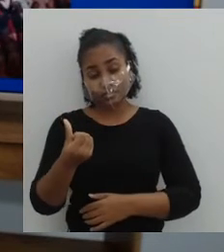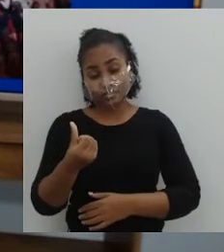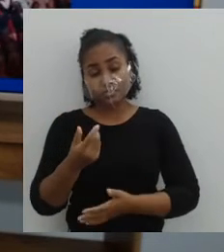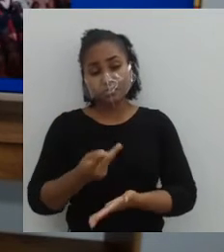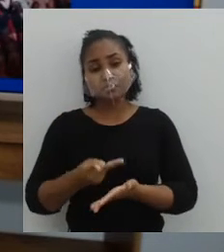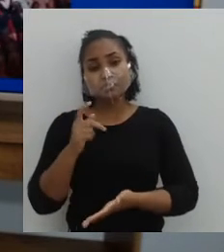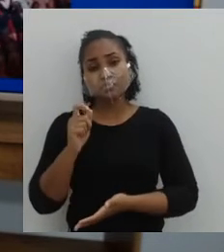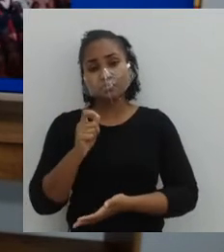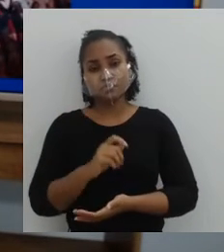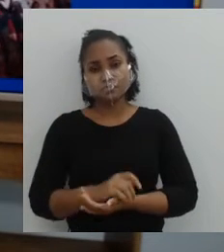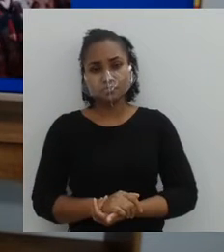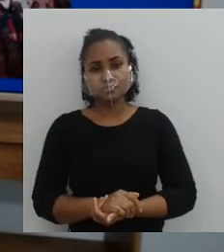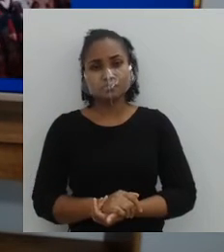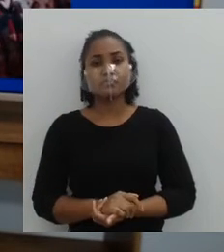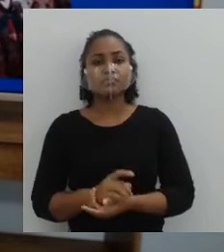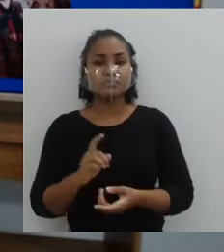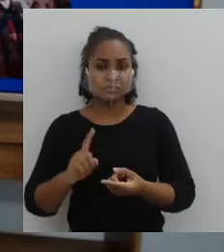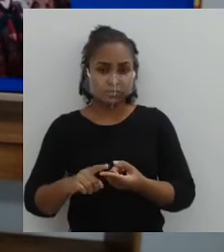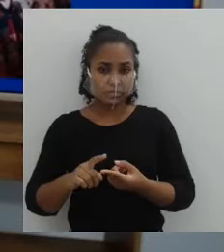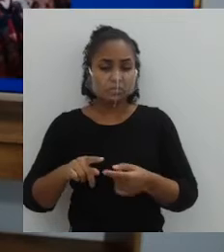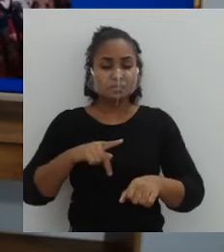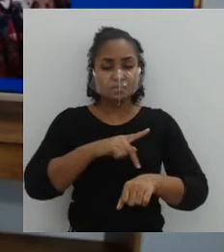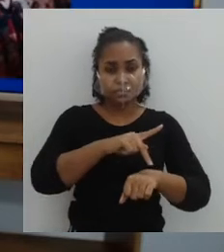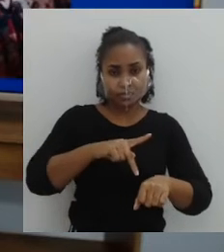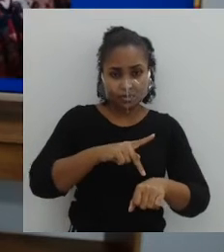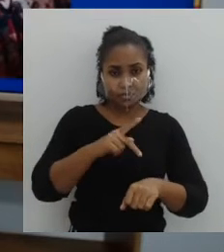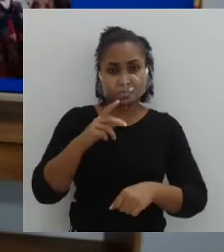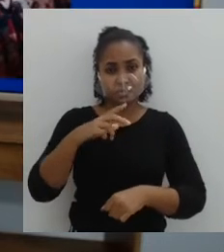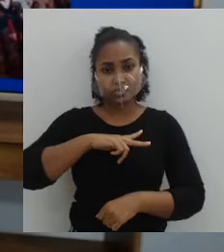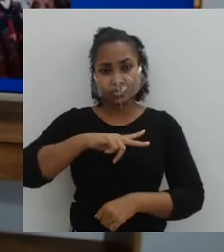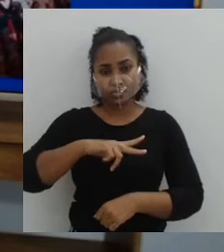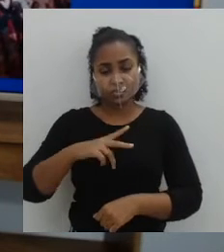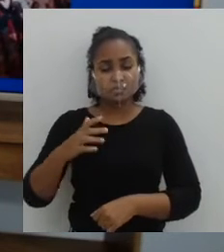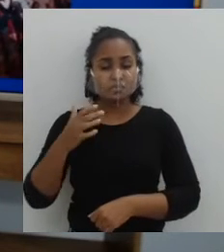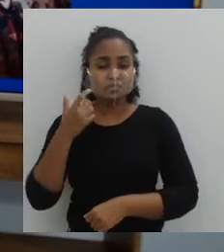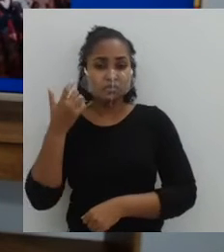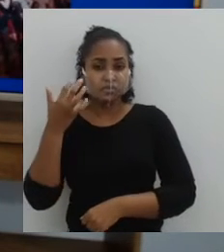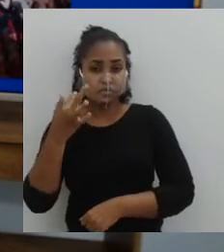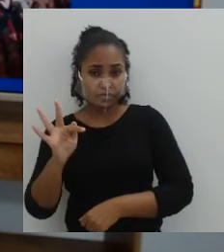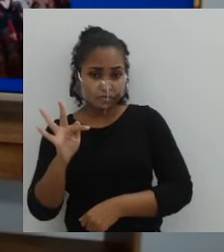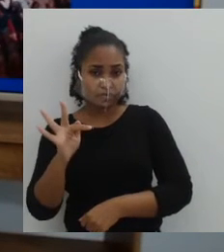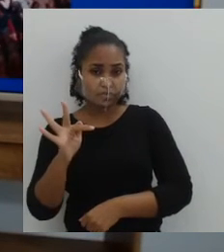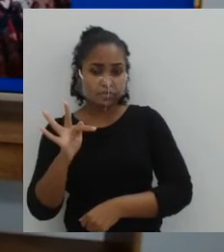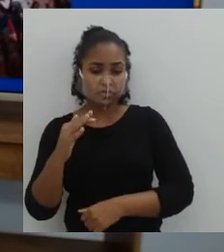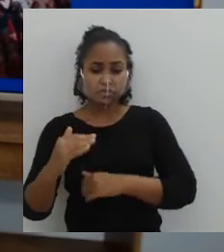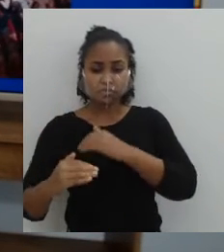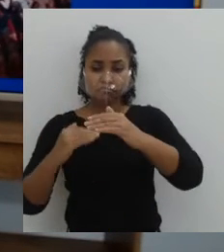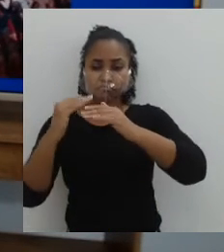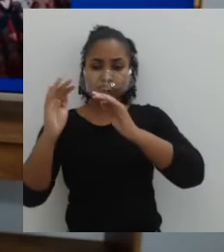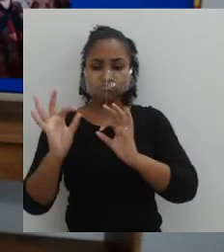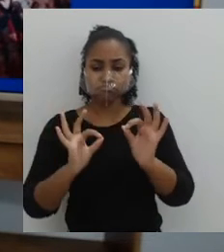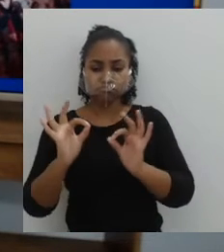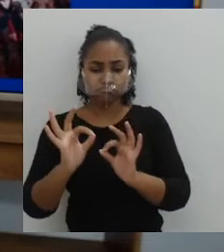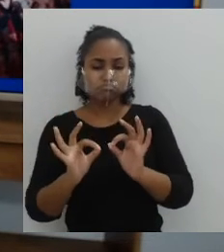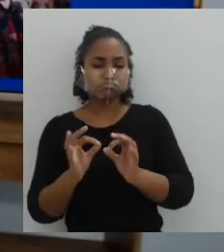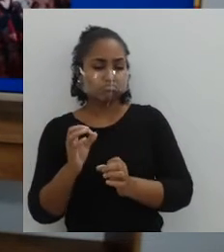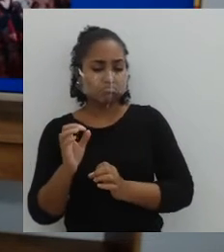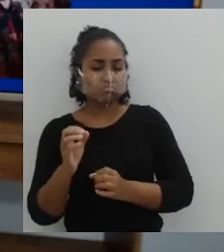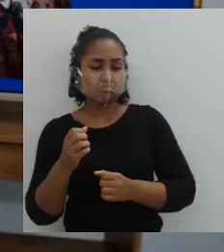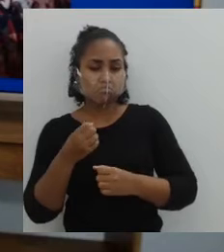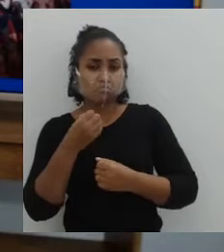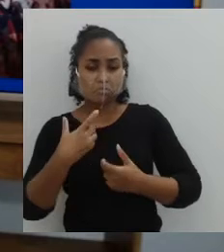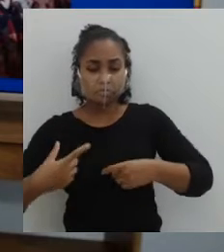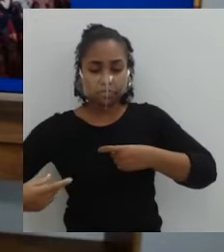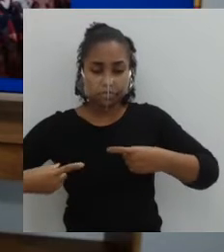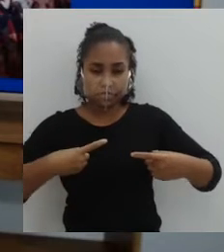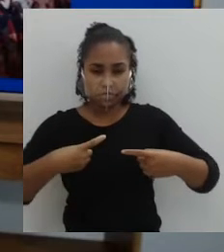acontecendo? Tanto Portugal como Espanha já tinham construído um império, certo? E de que forma construiu